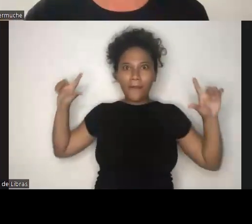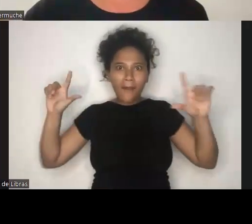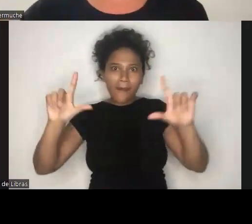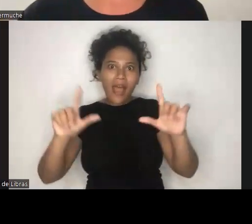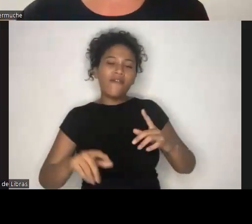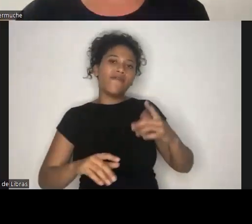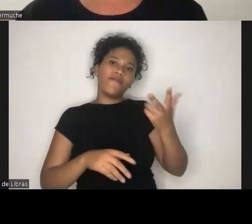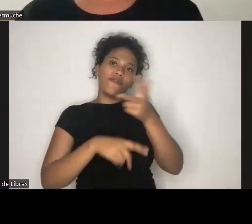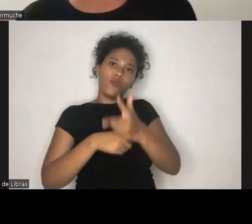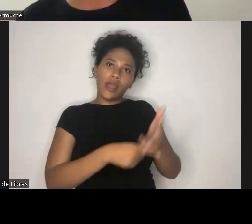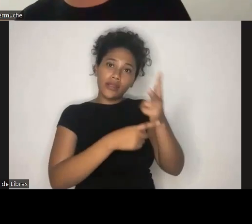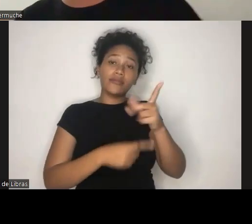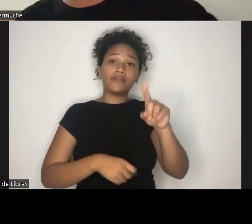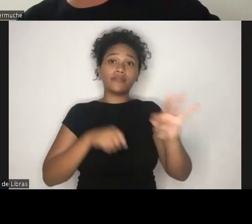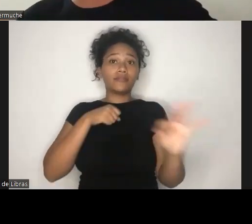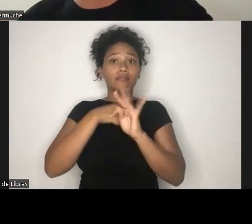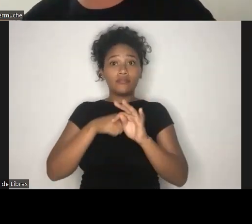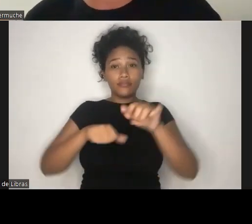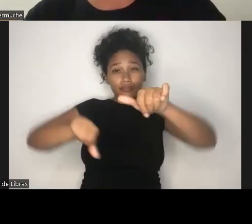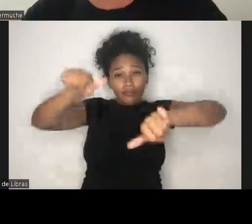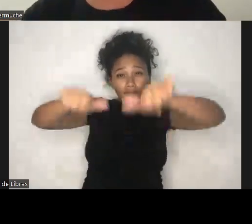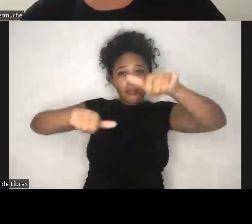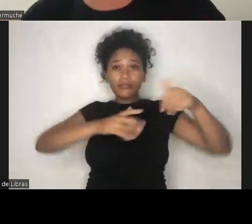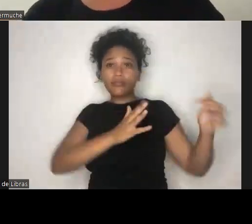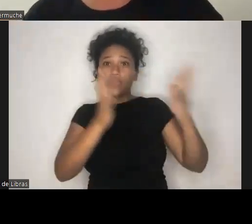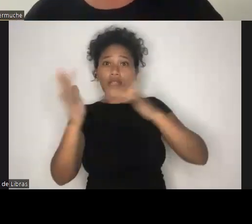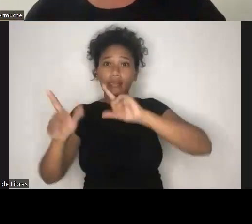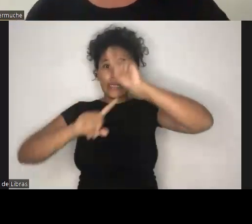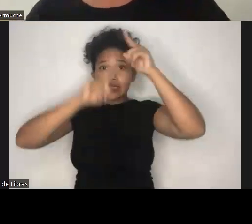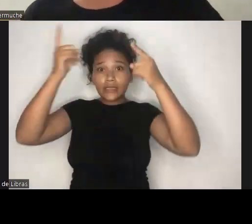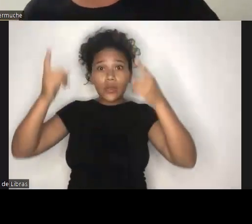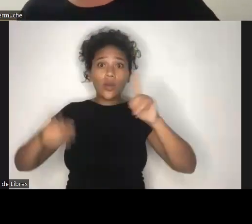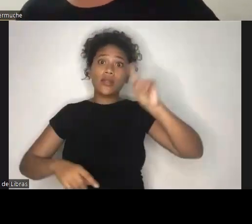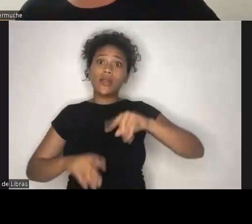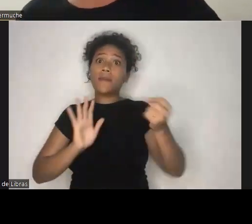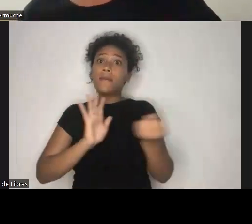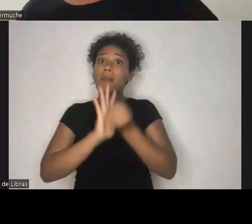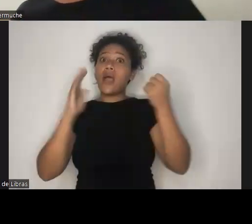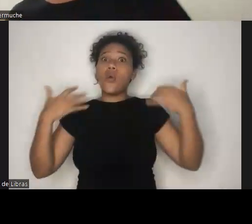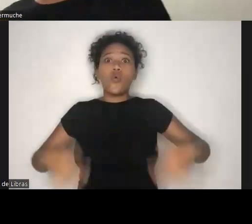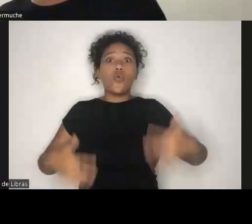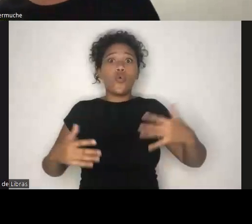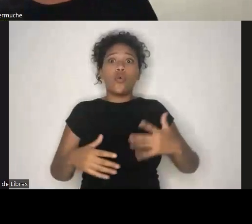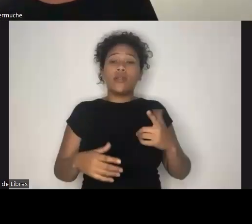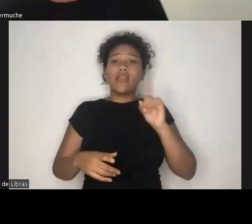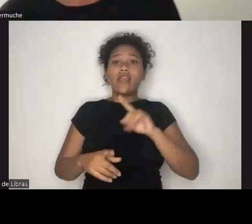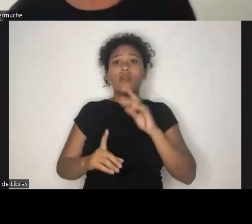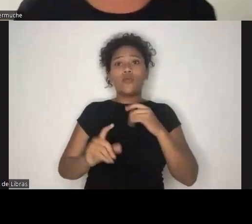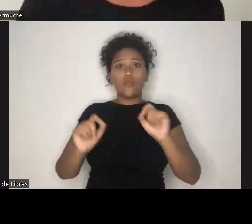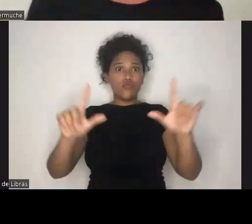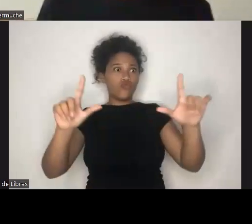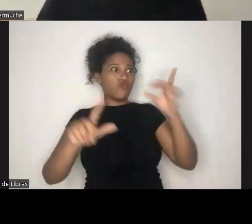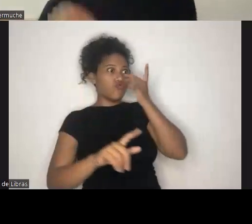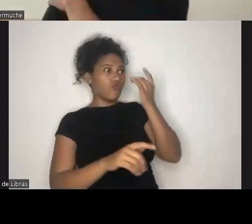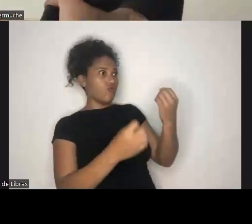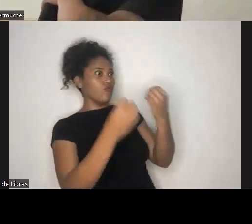análise técnica de processos de criação que impactam 1000% no resultado da narrativa do audiovisual que